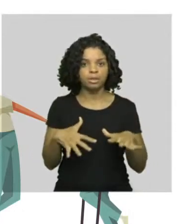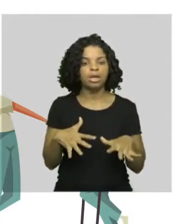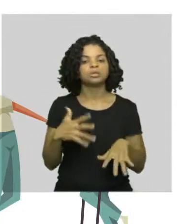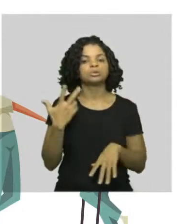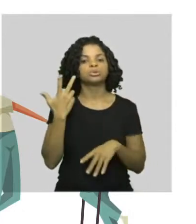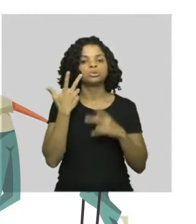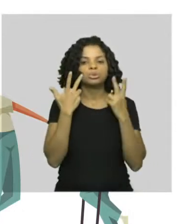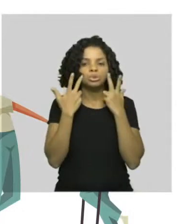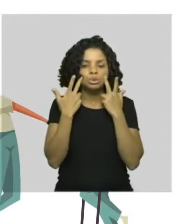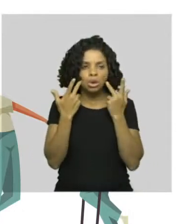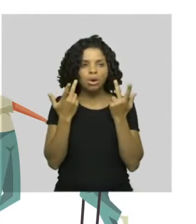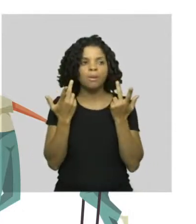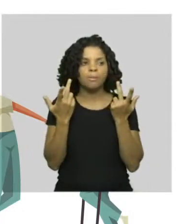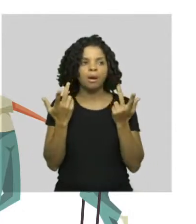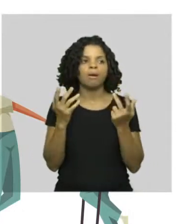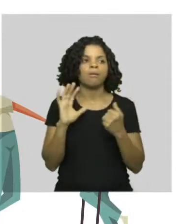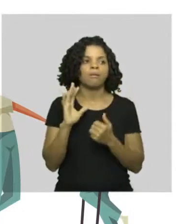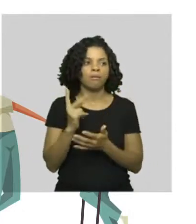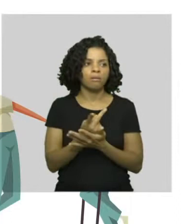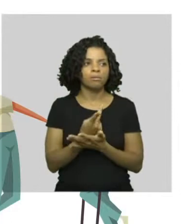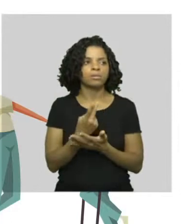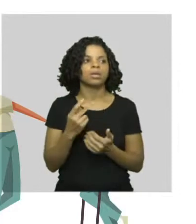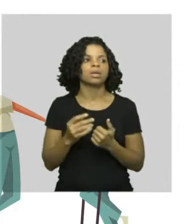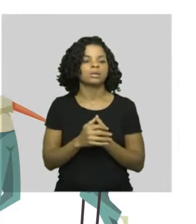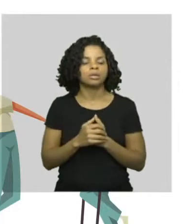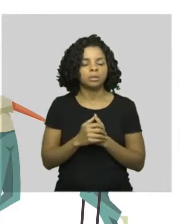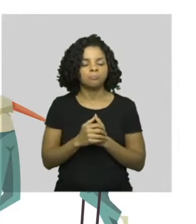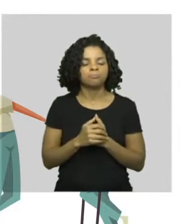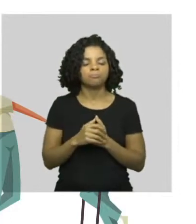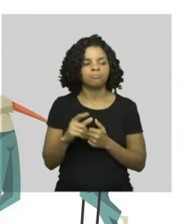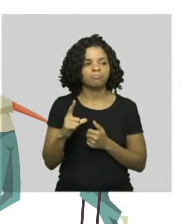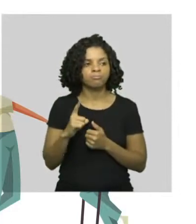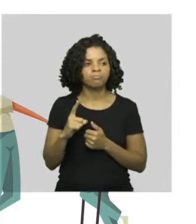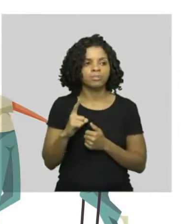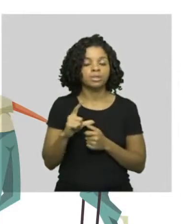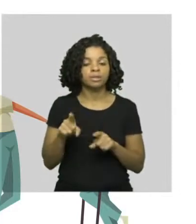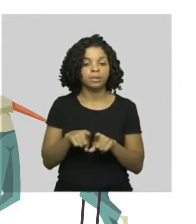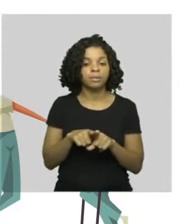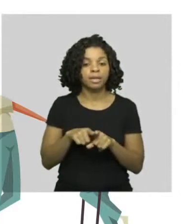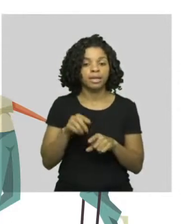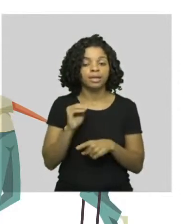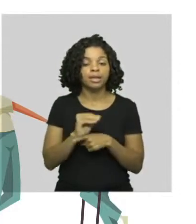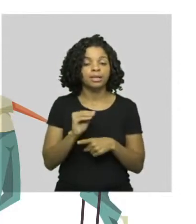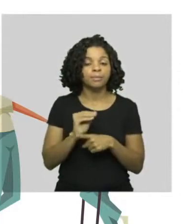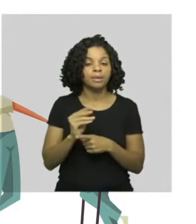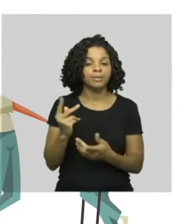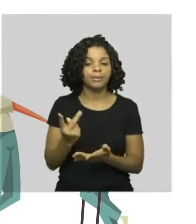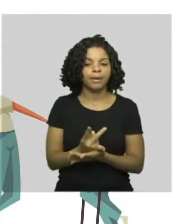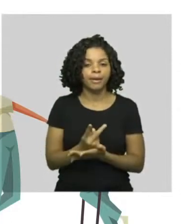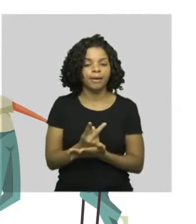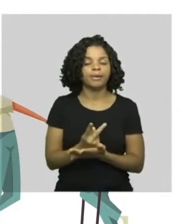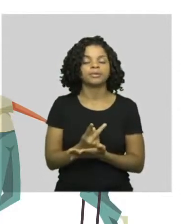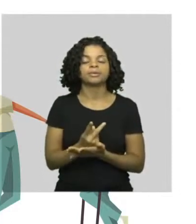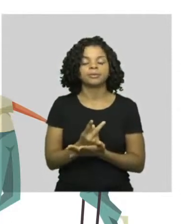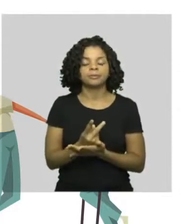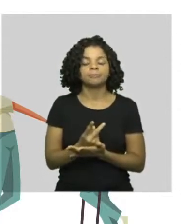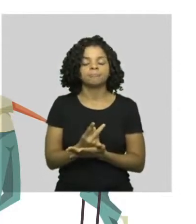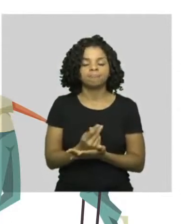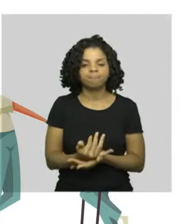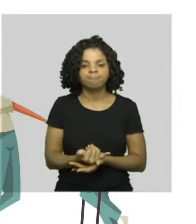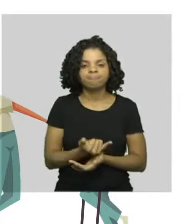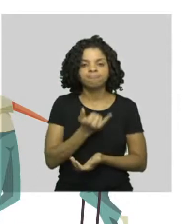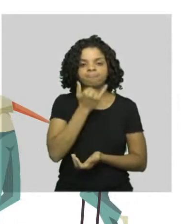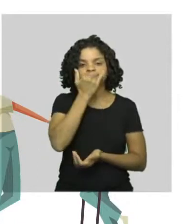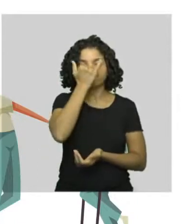que a intervenção inadequada agrava os sintomas e pode, inclusive, antecipar os degraus